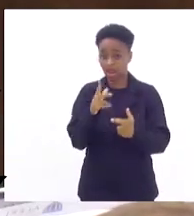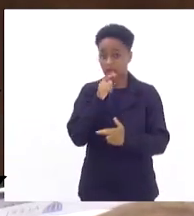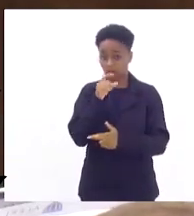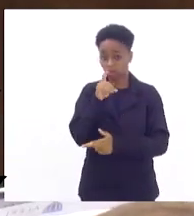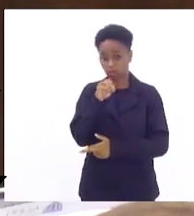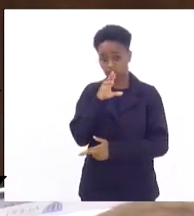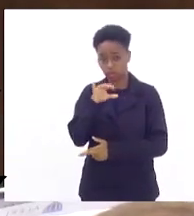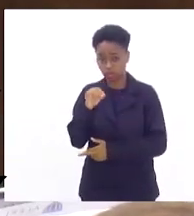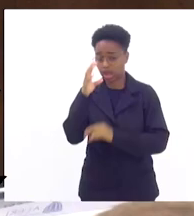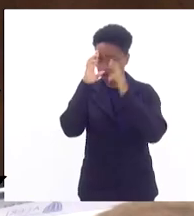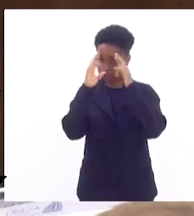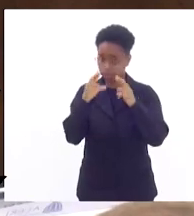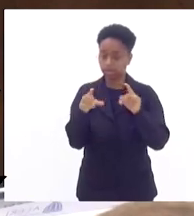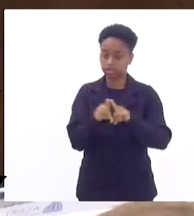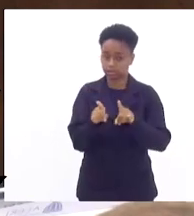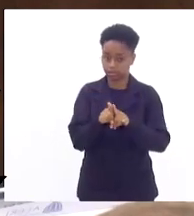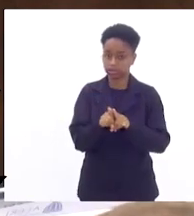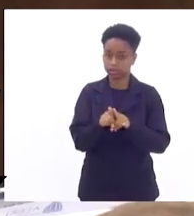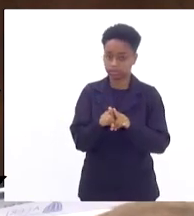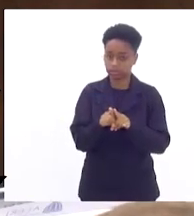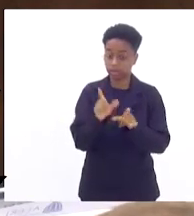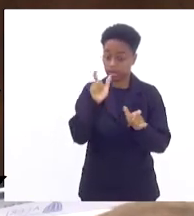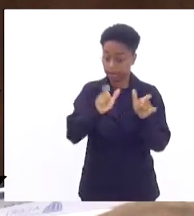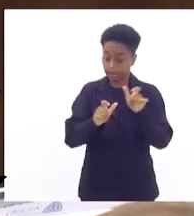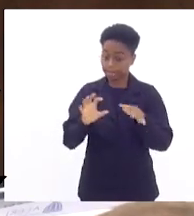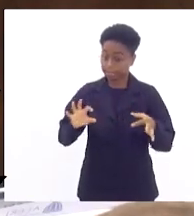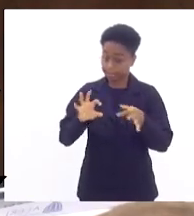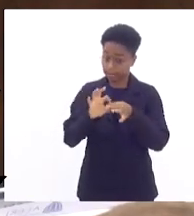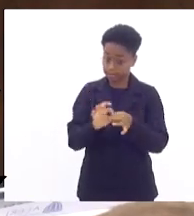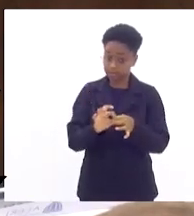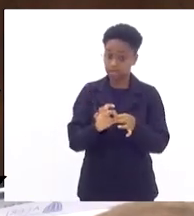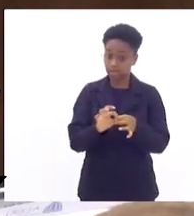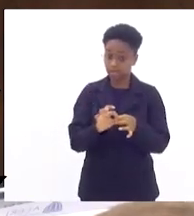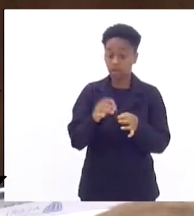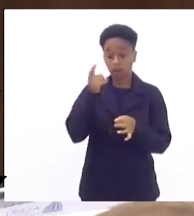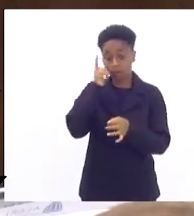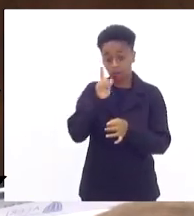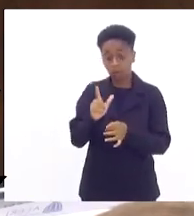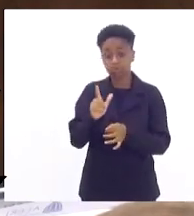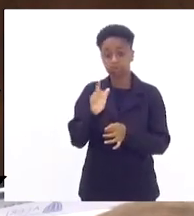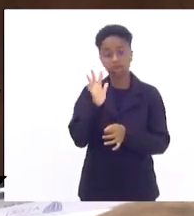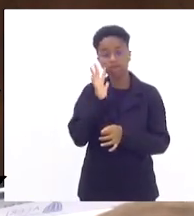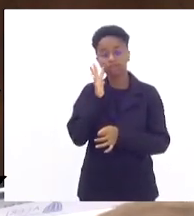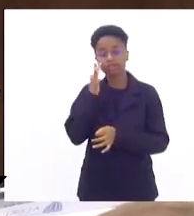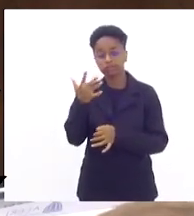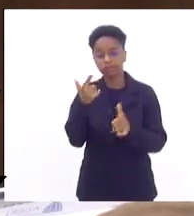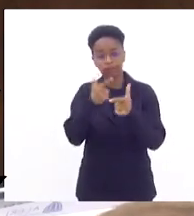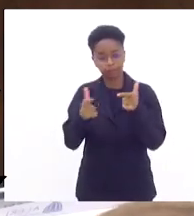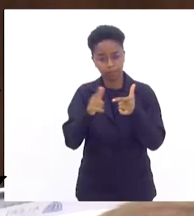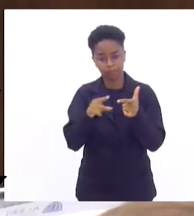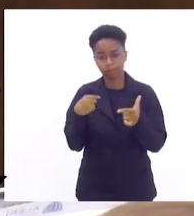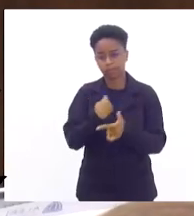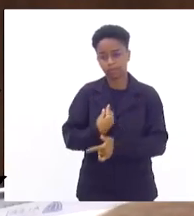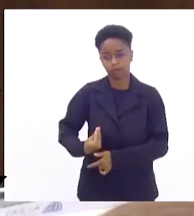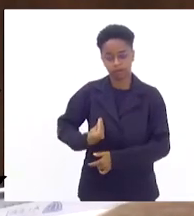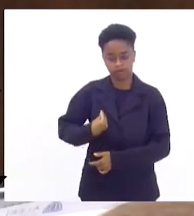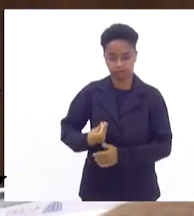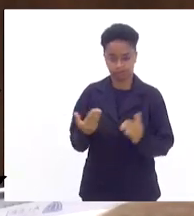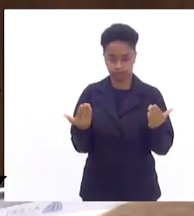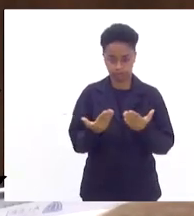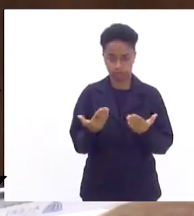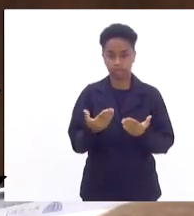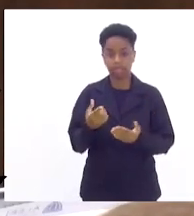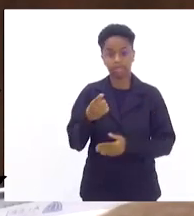muito. É essa parceria que vai tirar a gente do buraco que a gente está. A gente